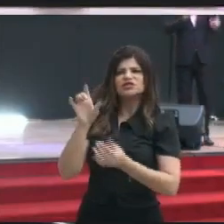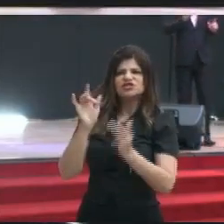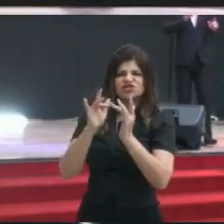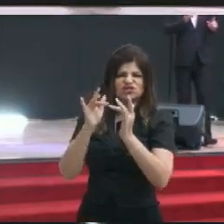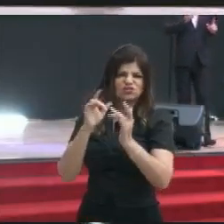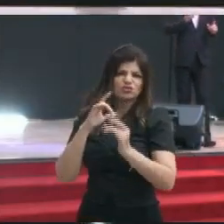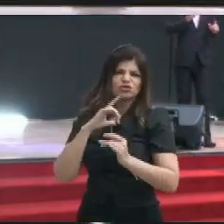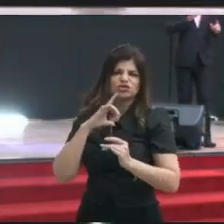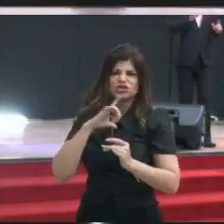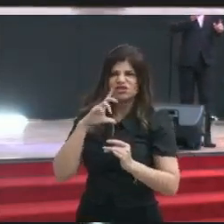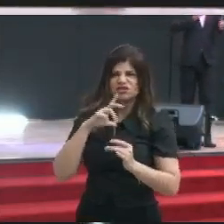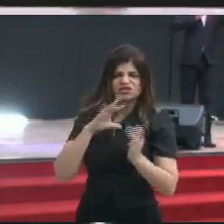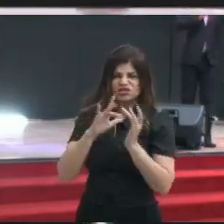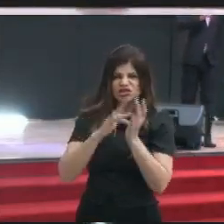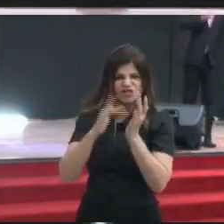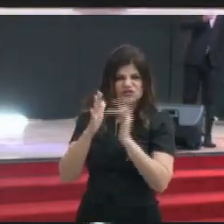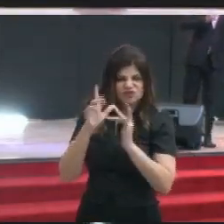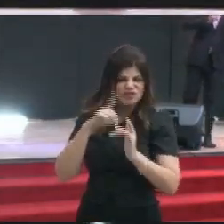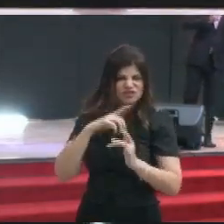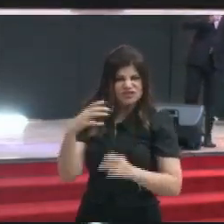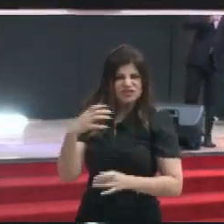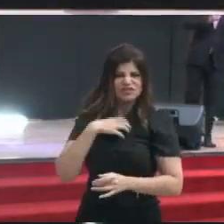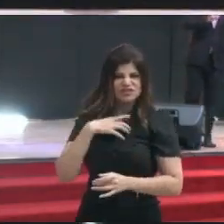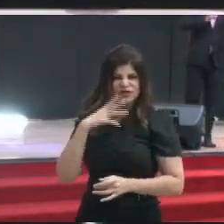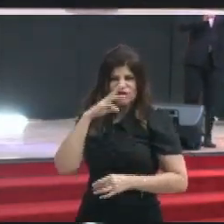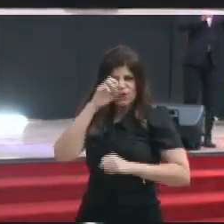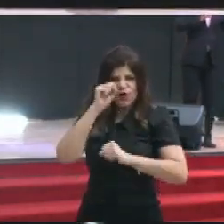move? O que te move?